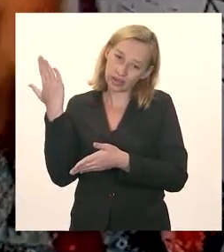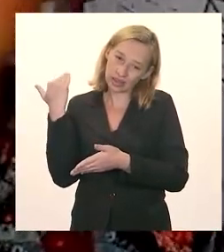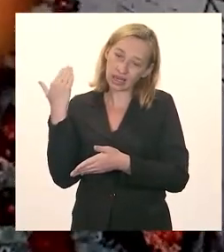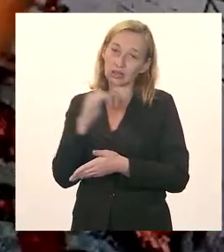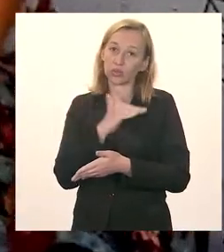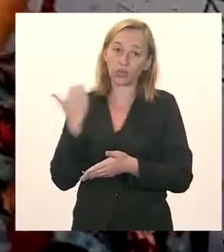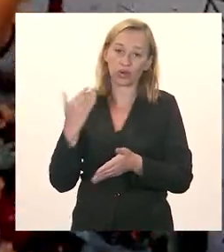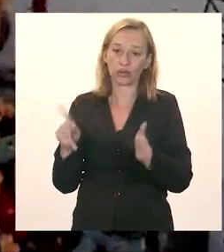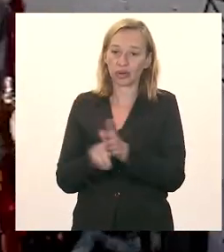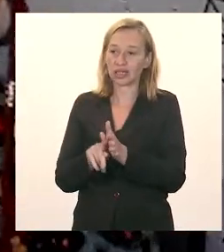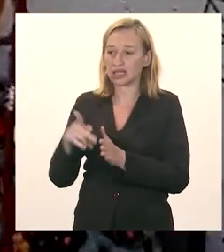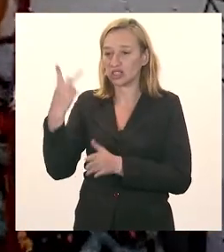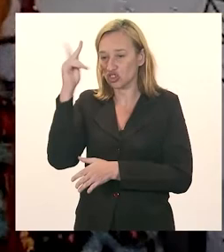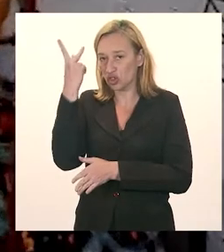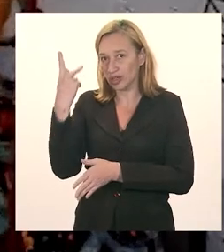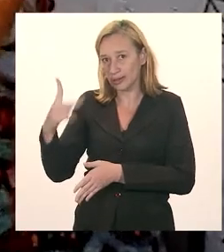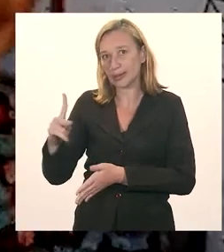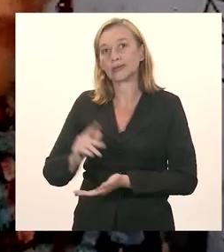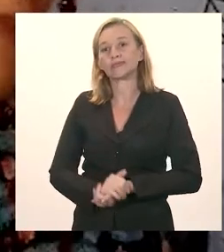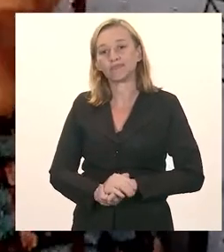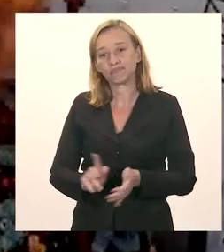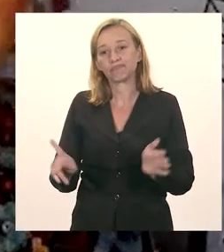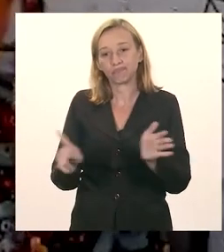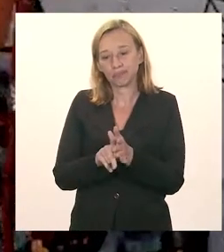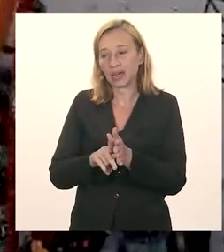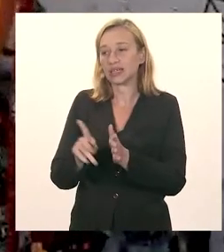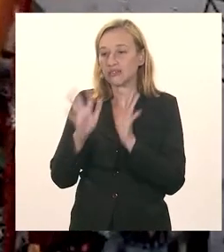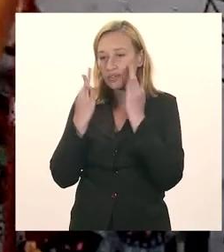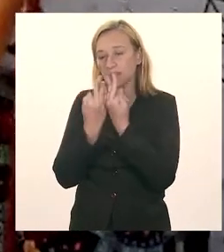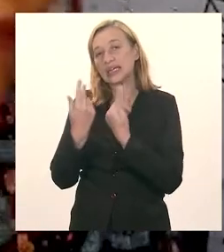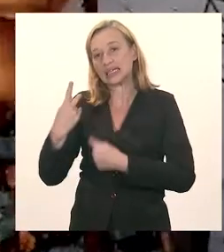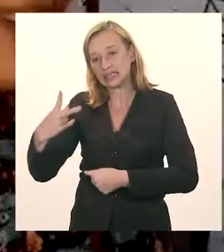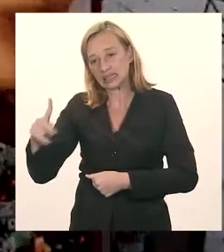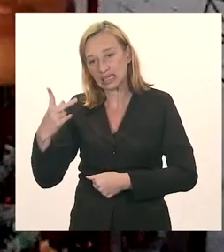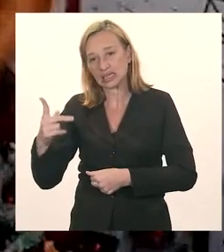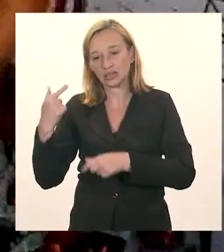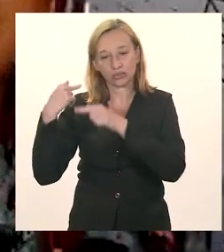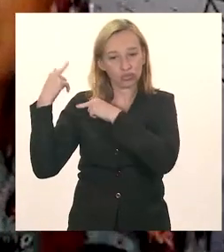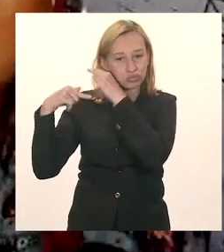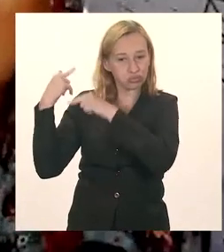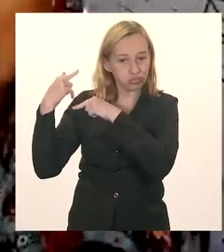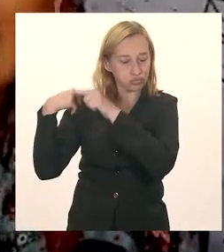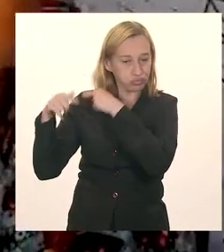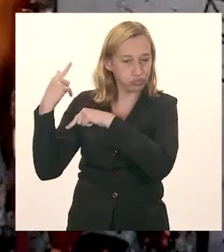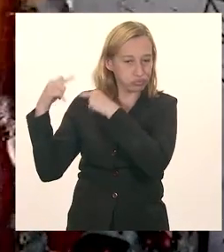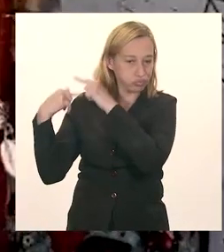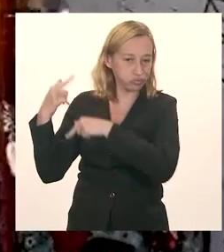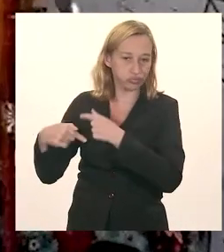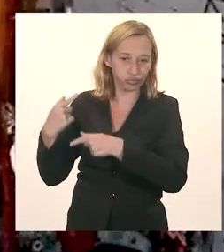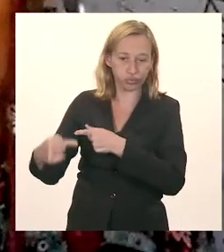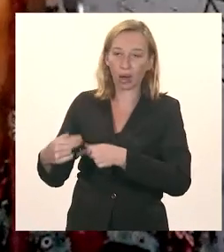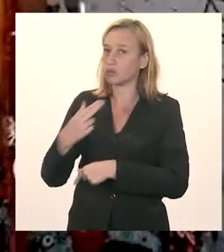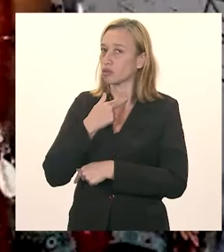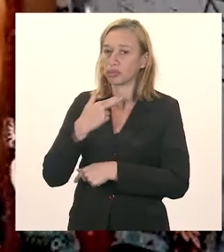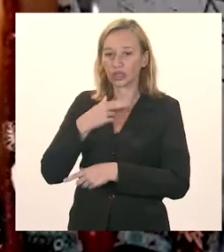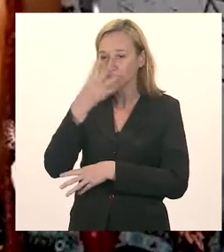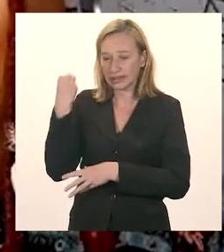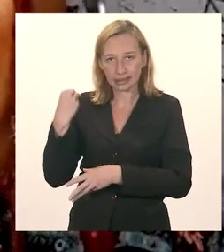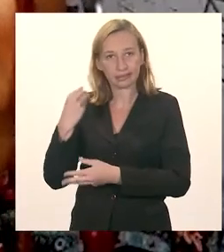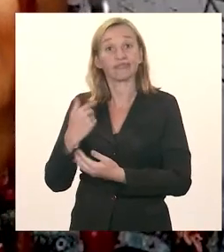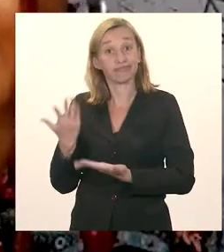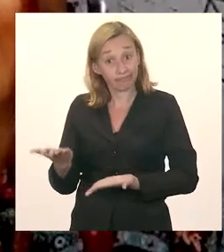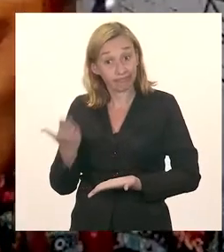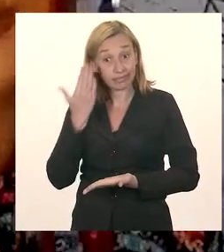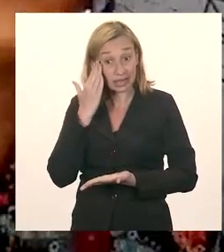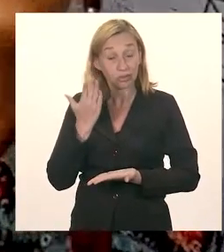morrer, porque isso faz parte da história deles, é parte da família deles, é parte dos ancestrais deles, e eles não podem deixar